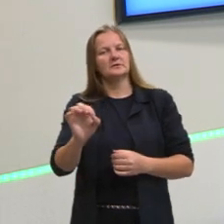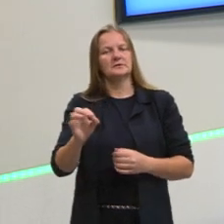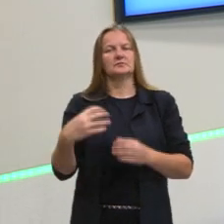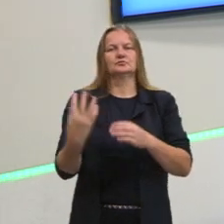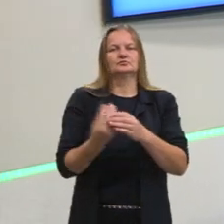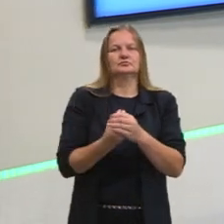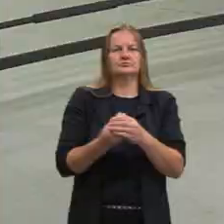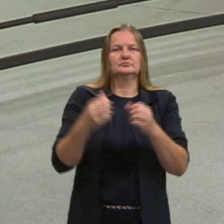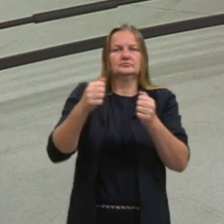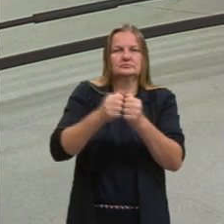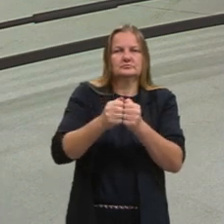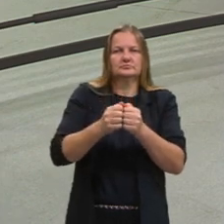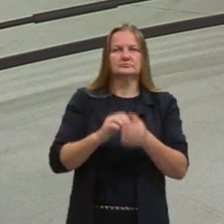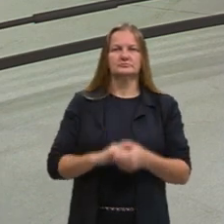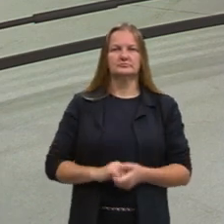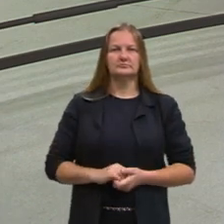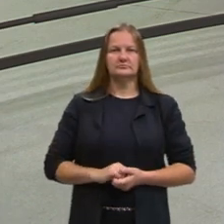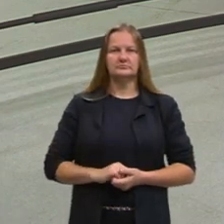não